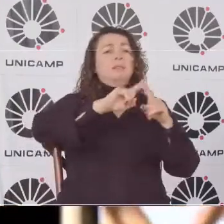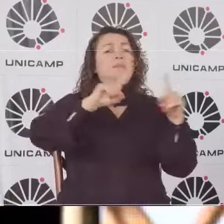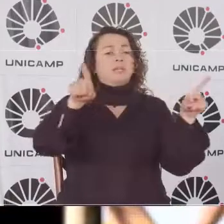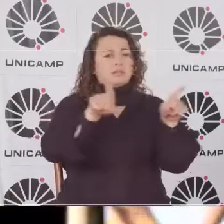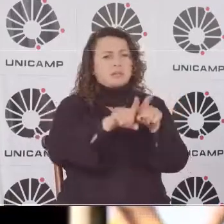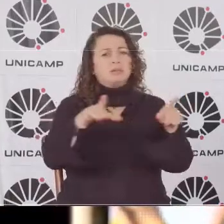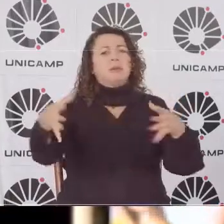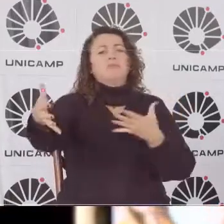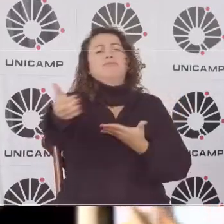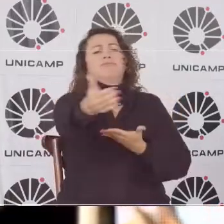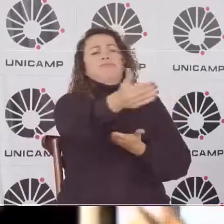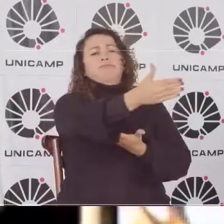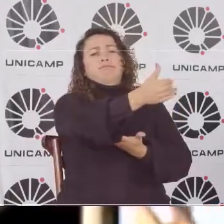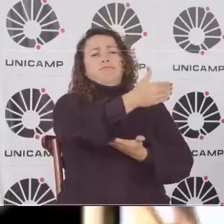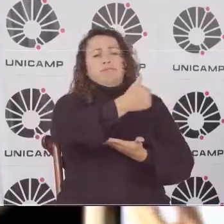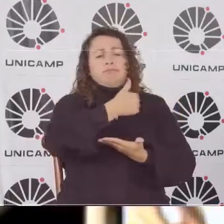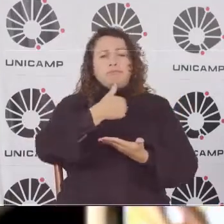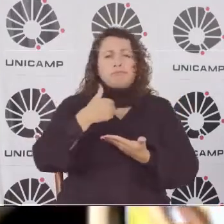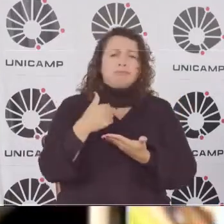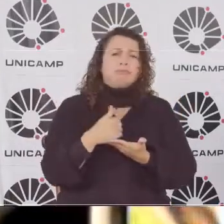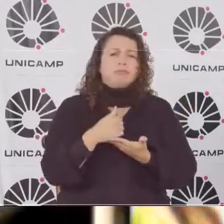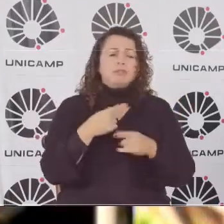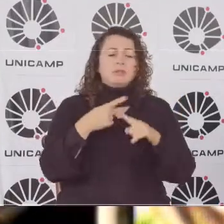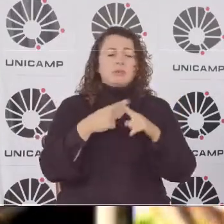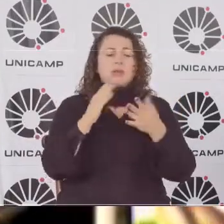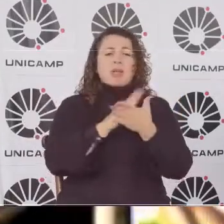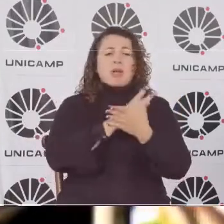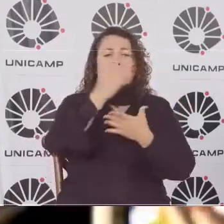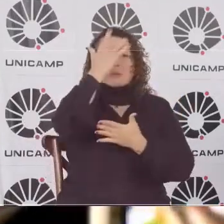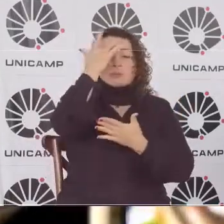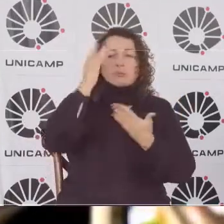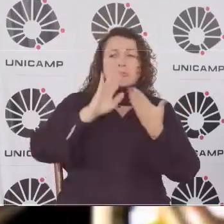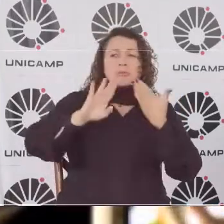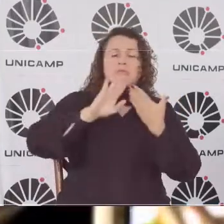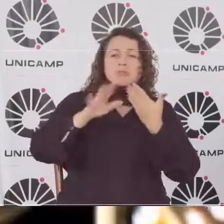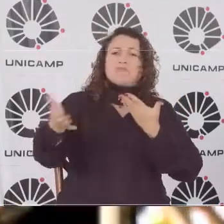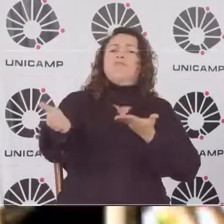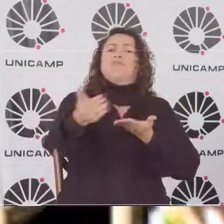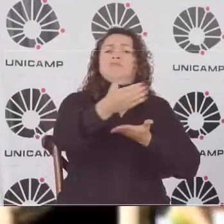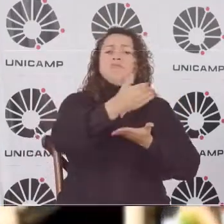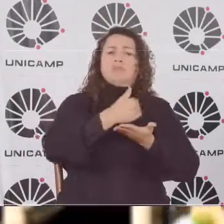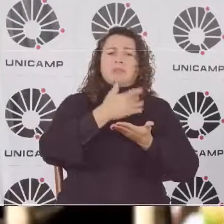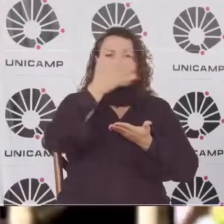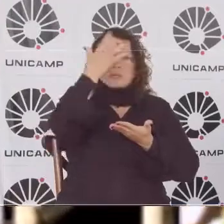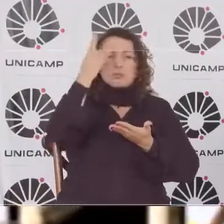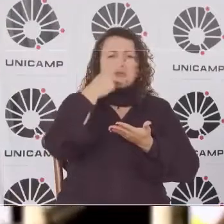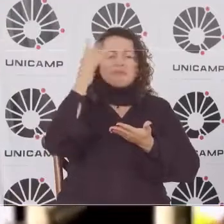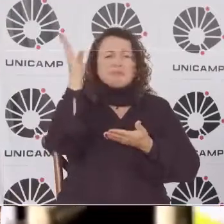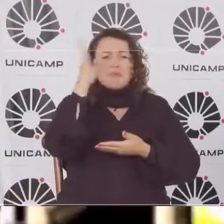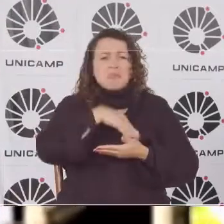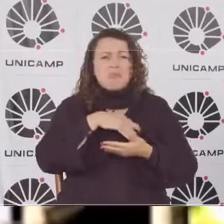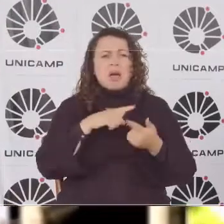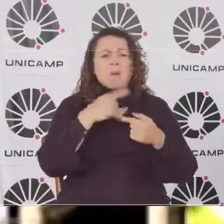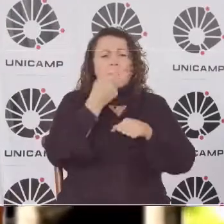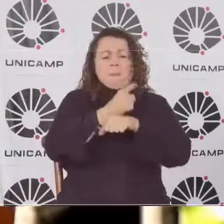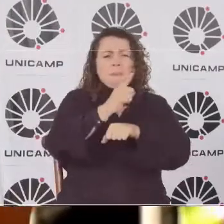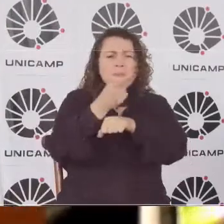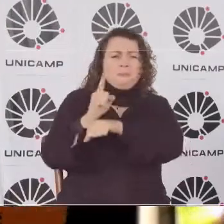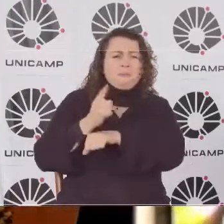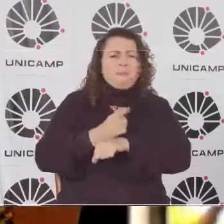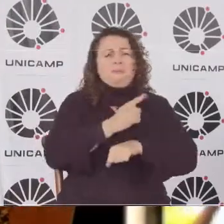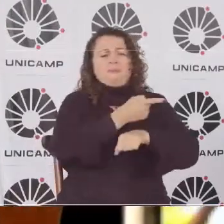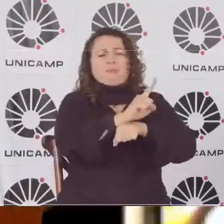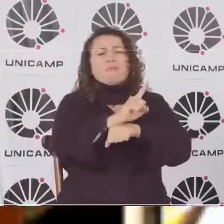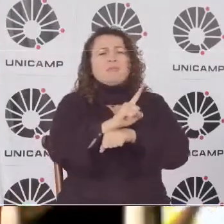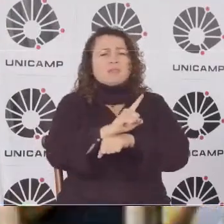Agustina aqueles que por eles são afastados os Vale decentes os provocadores